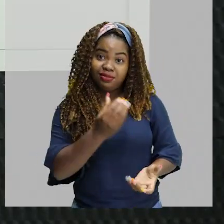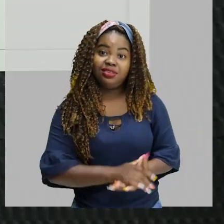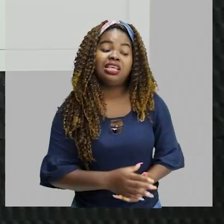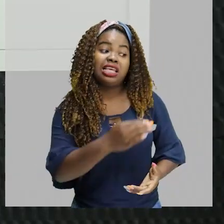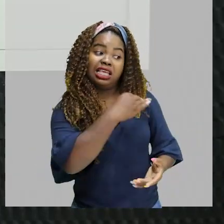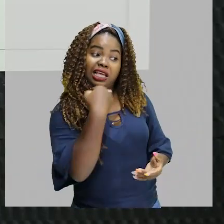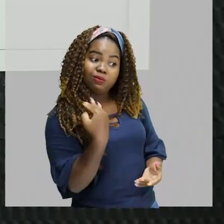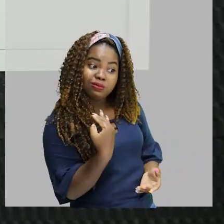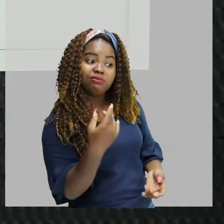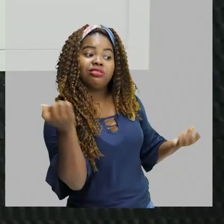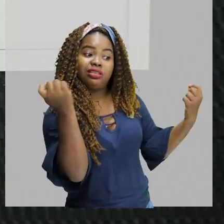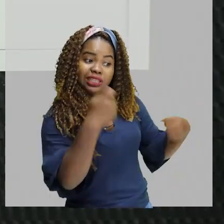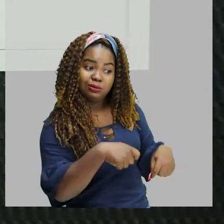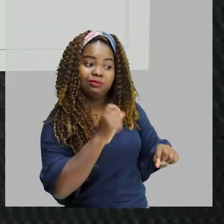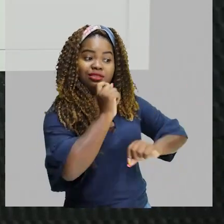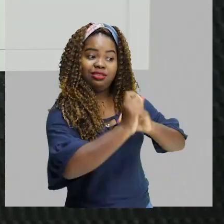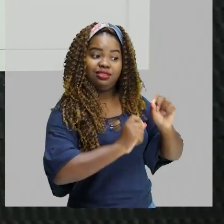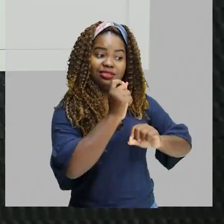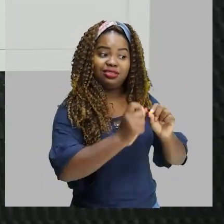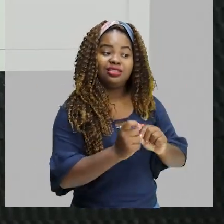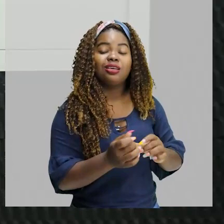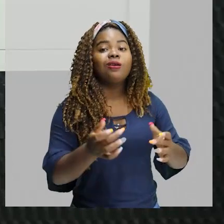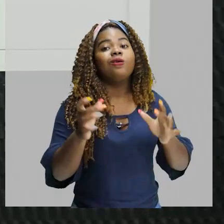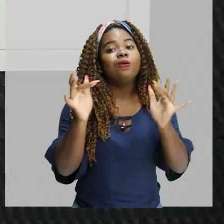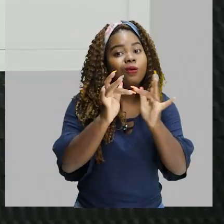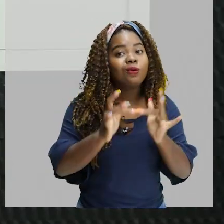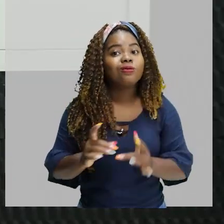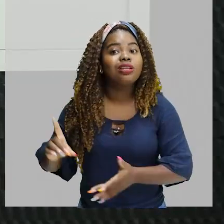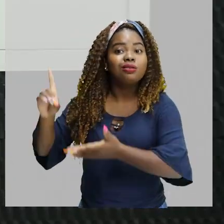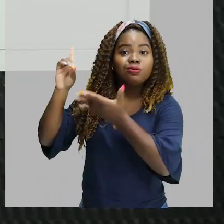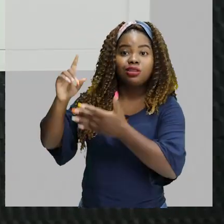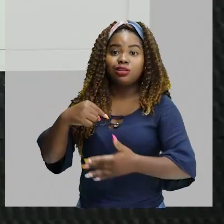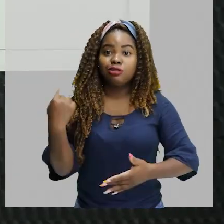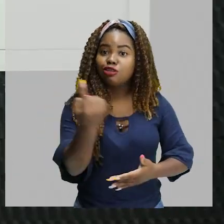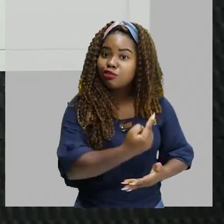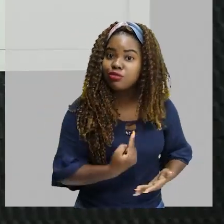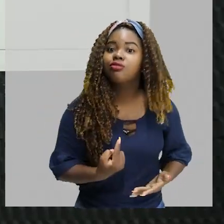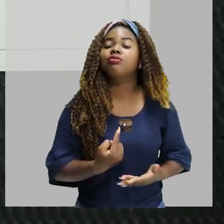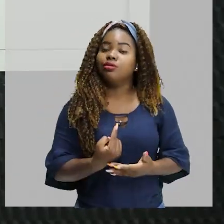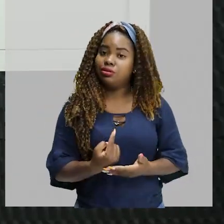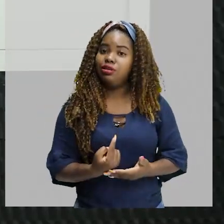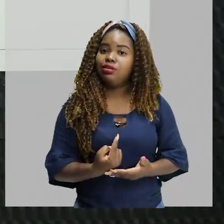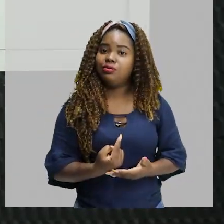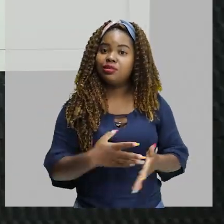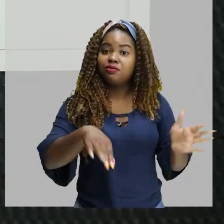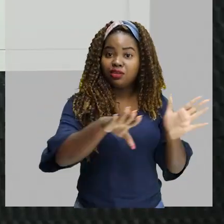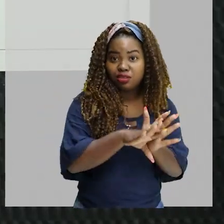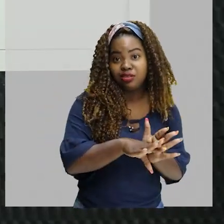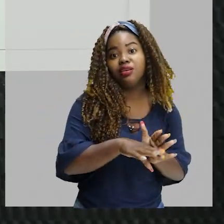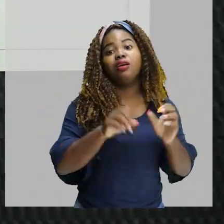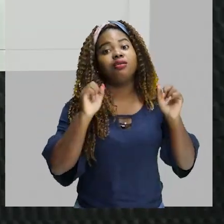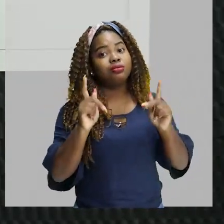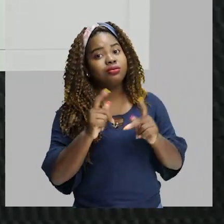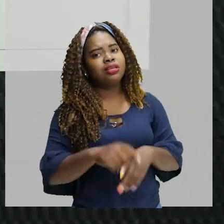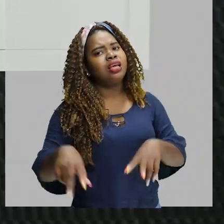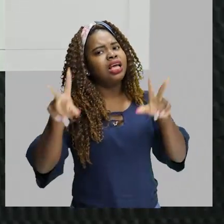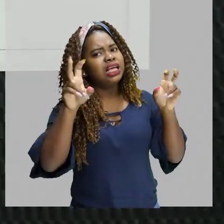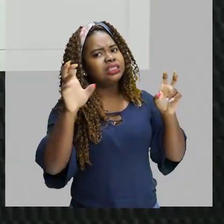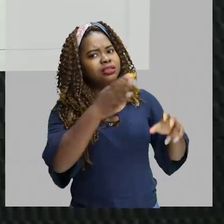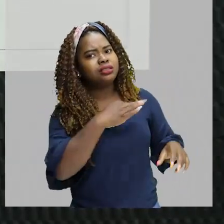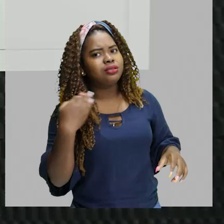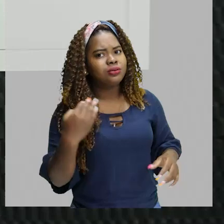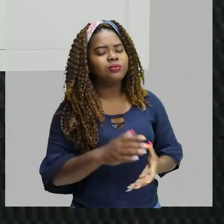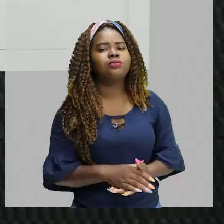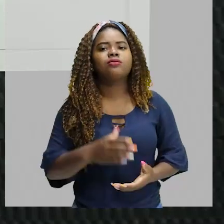a morte vai propiciar a todos nós, né? Porque ela vai chegar alguma hora. Bom, esse tema da morte aí passa pelo